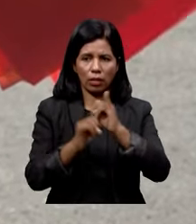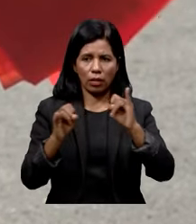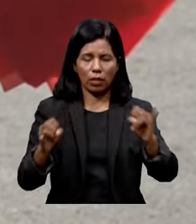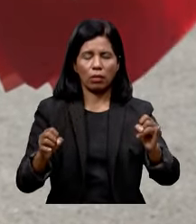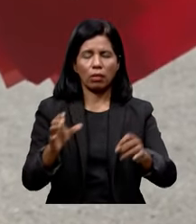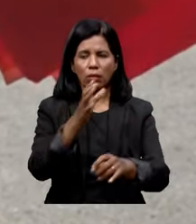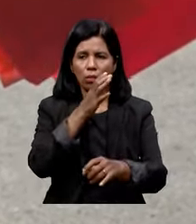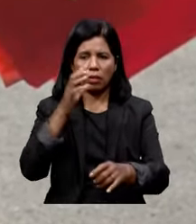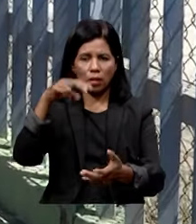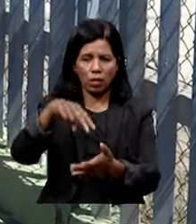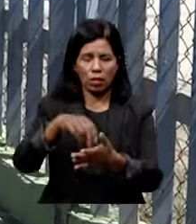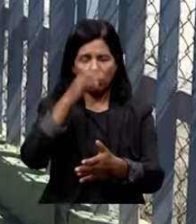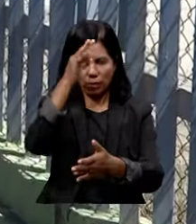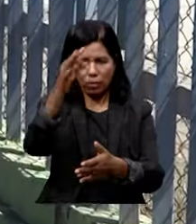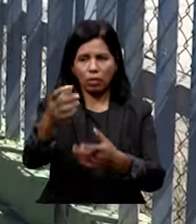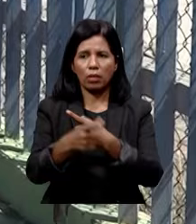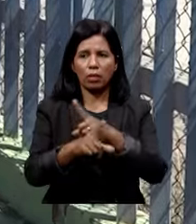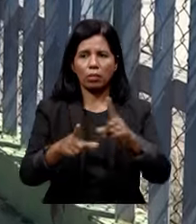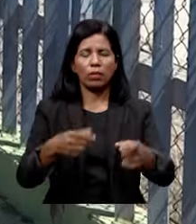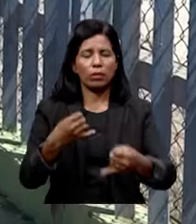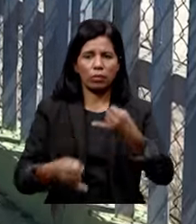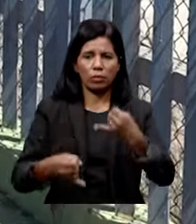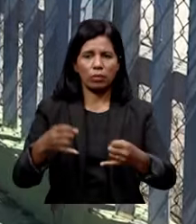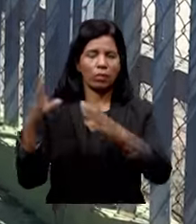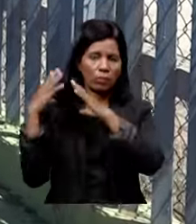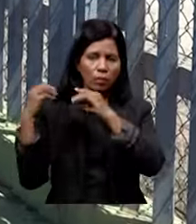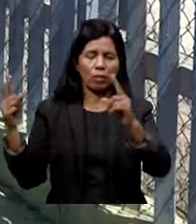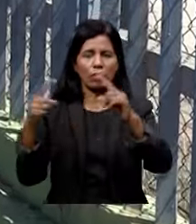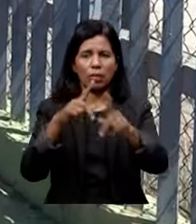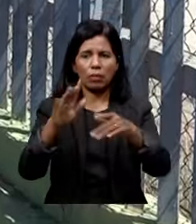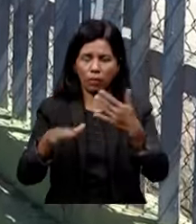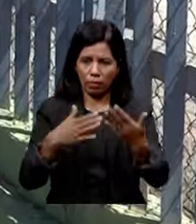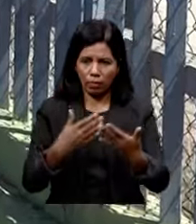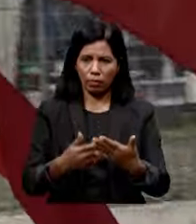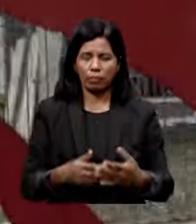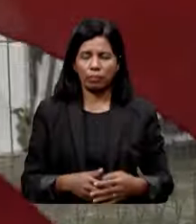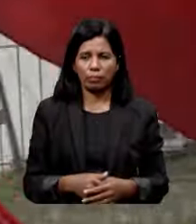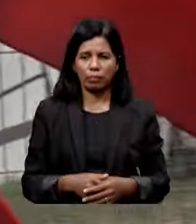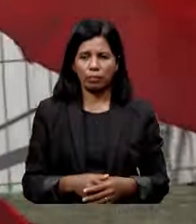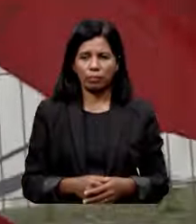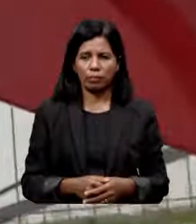cultura, arri futuro liberdade, justiça na esperança da itan povo. Adriano Verdial, Adertes Ximenes, GMN.